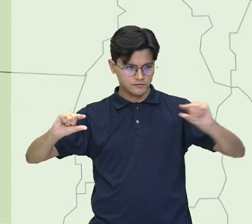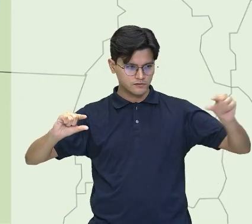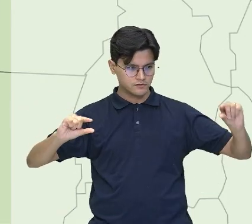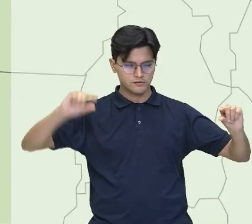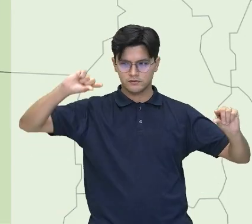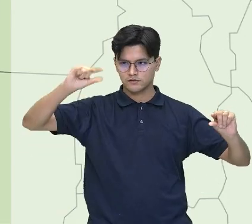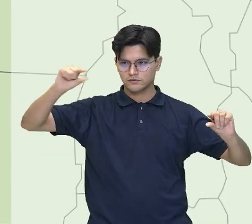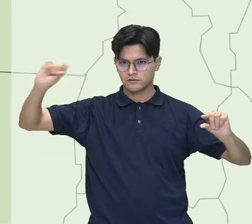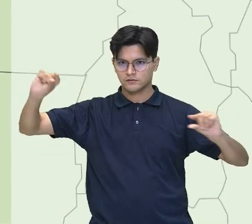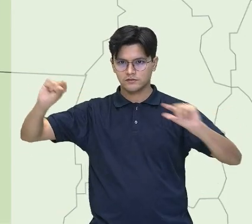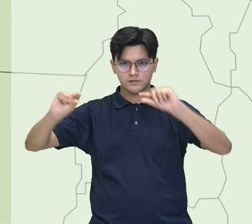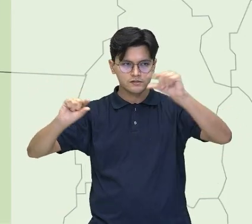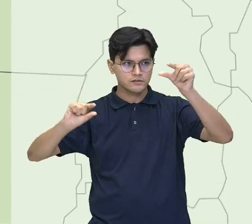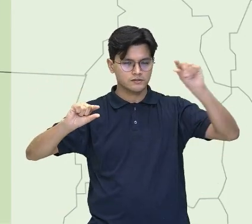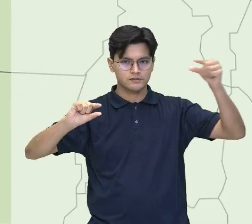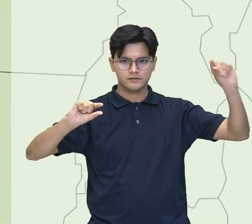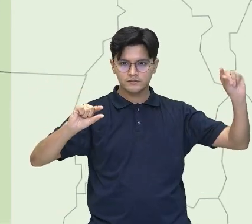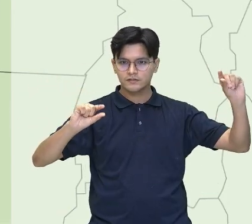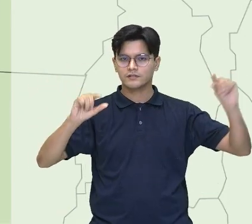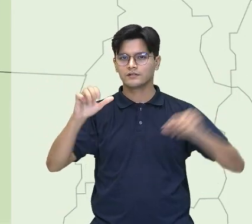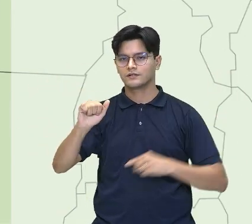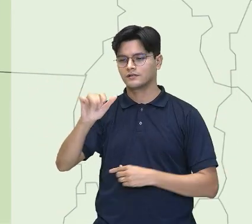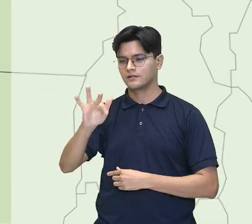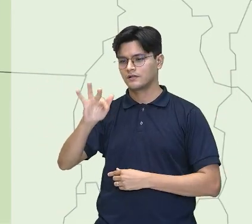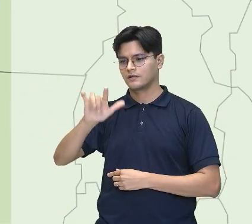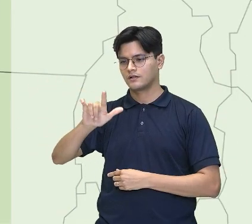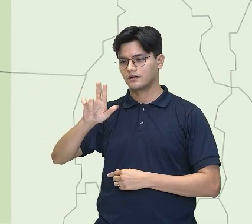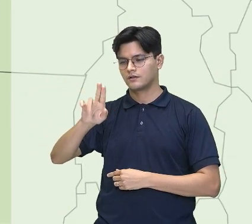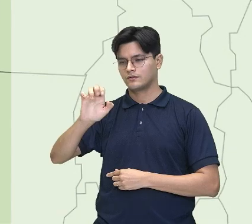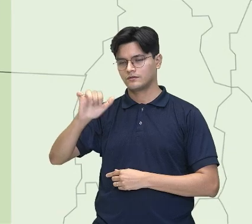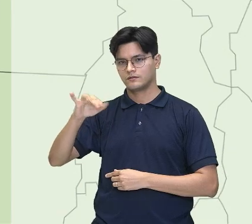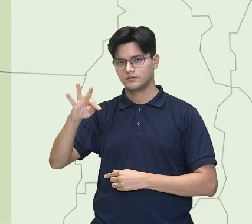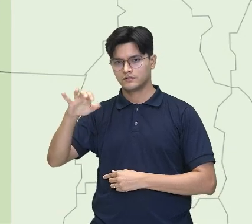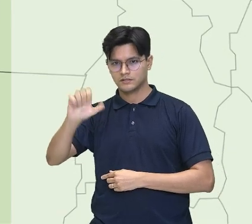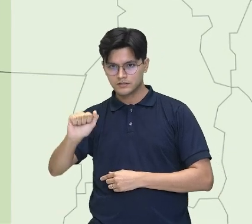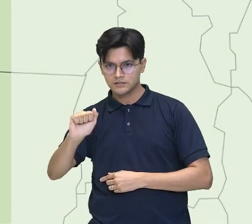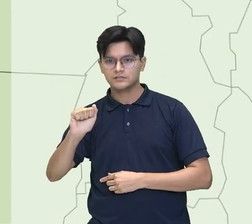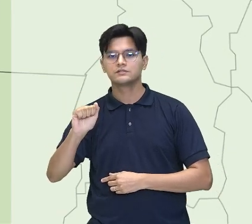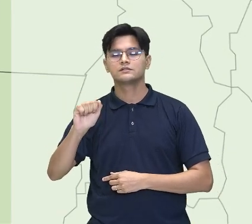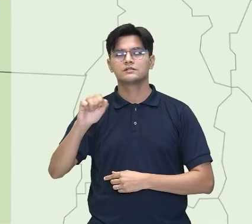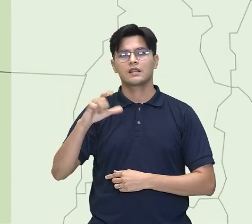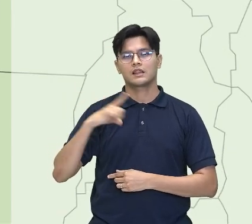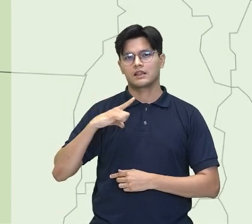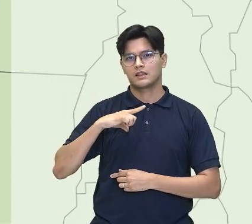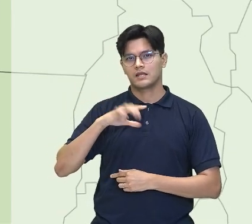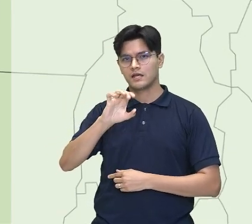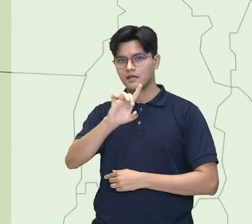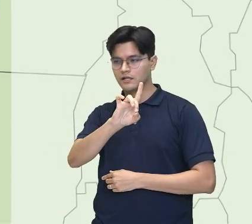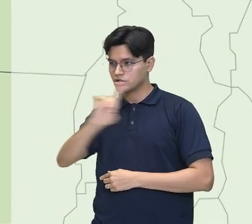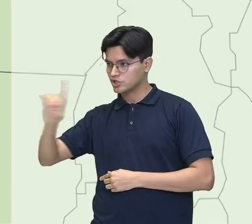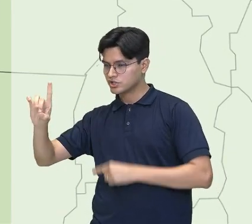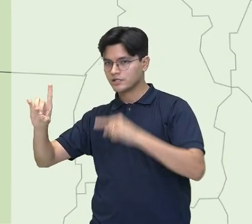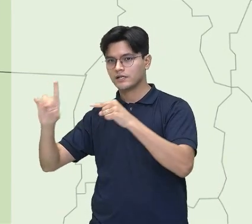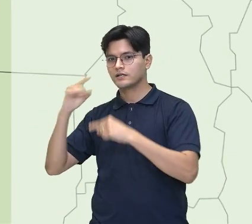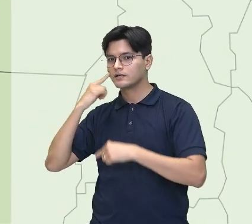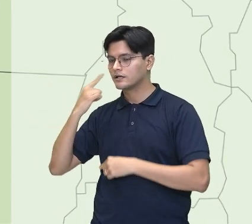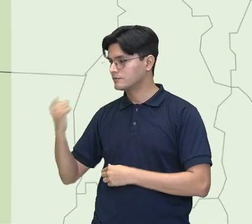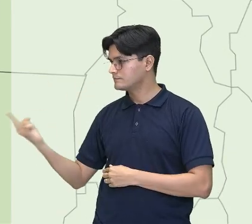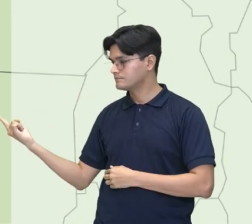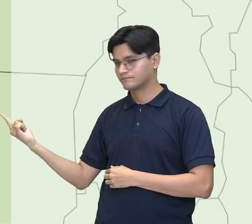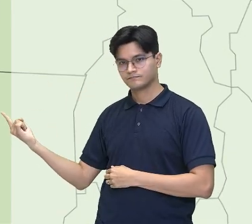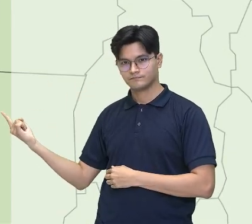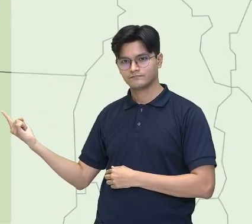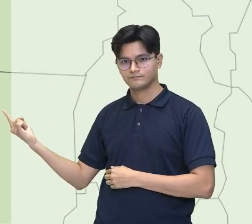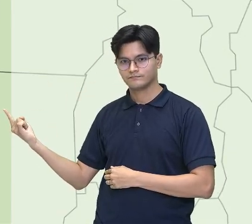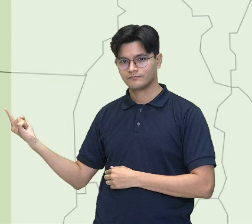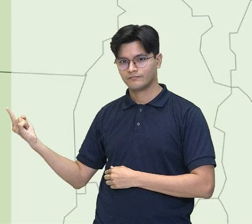afluentes. Então, nós vamos ter na margem direita, que são todos esses rios que estão abaixo do rio